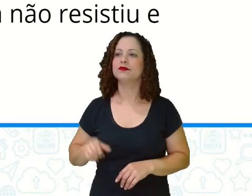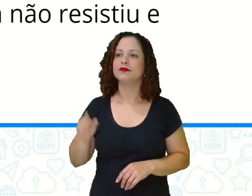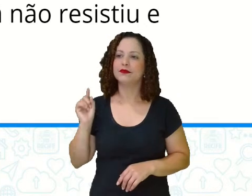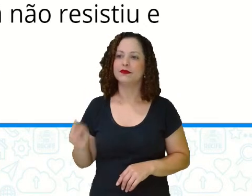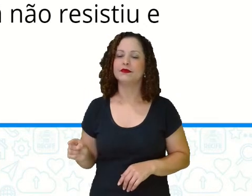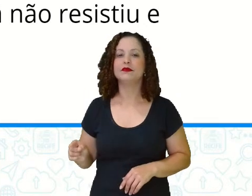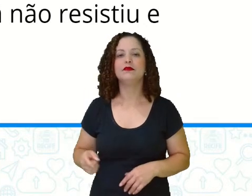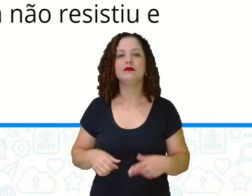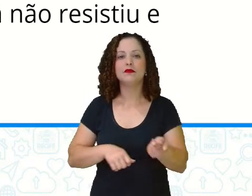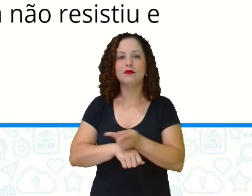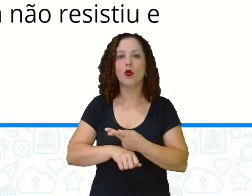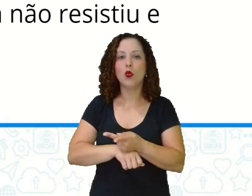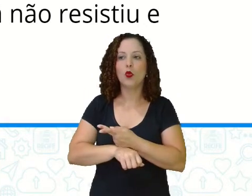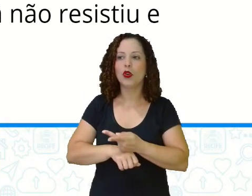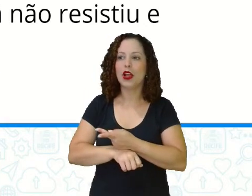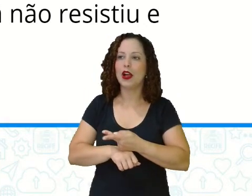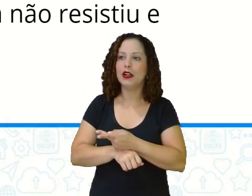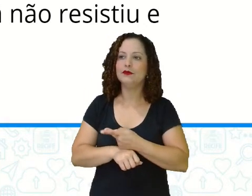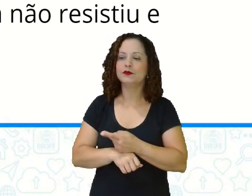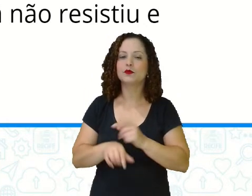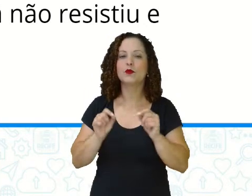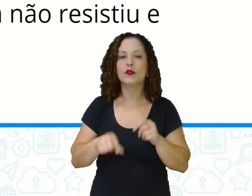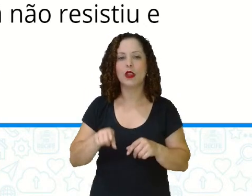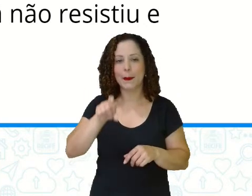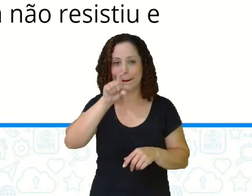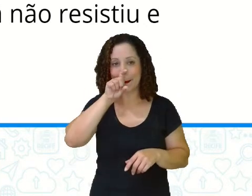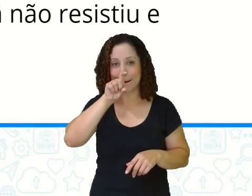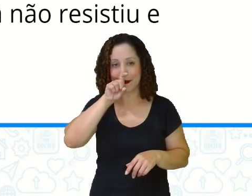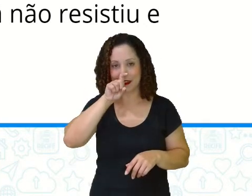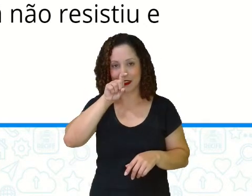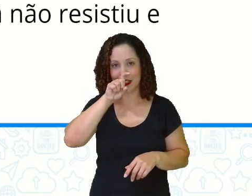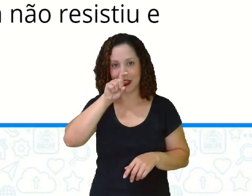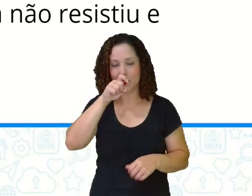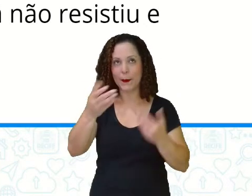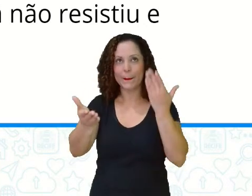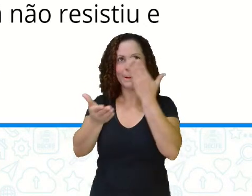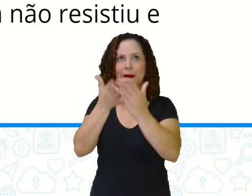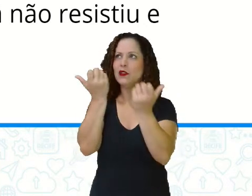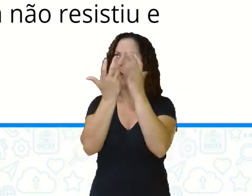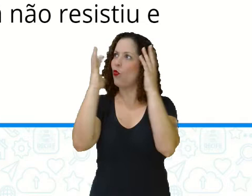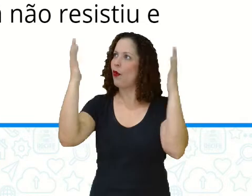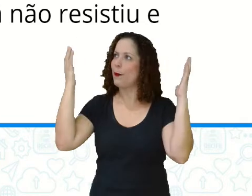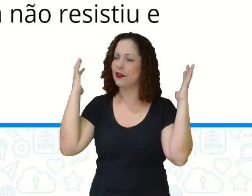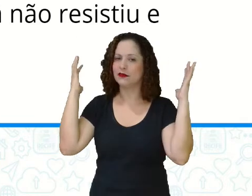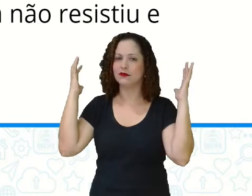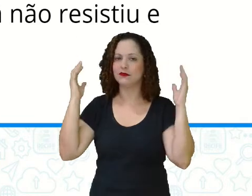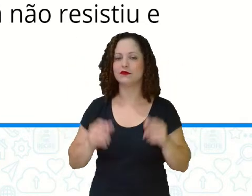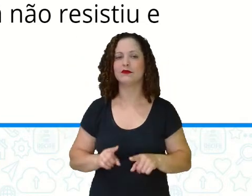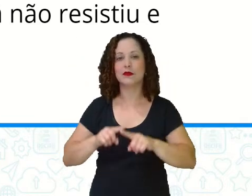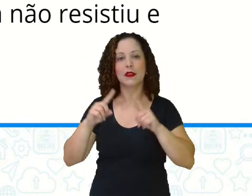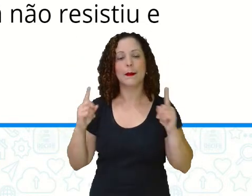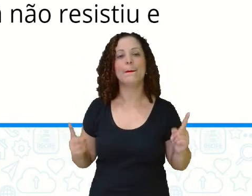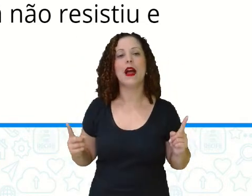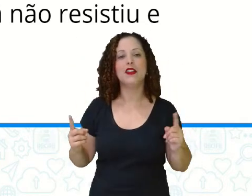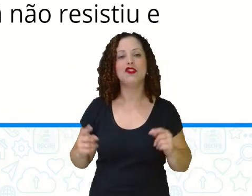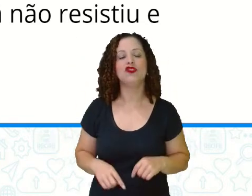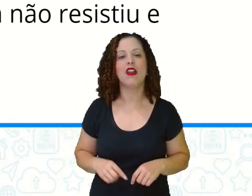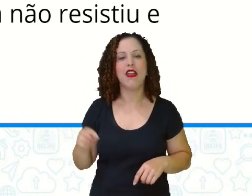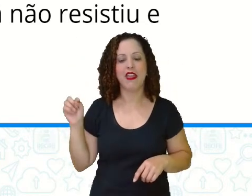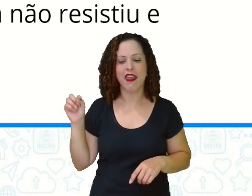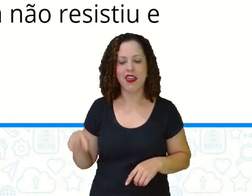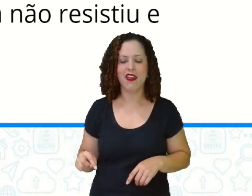raríssimo papagaio gago, quando se perdeu na mata. Sá ficou andando por horas e